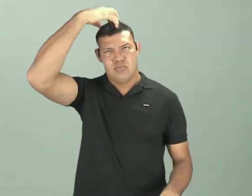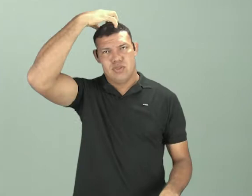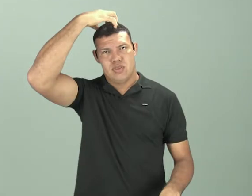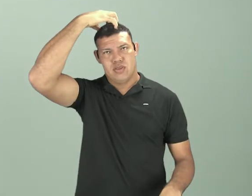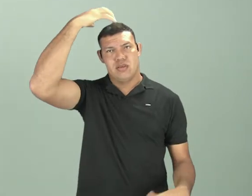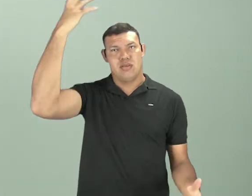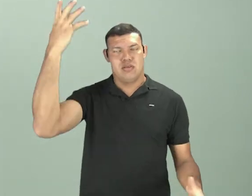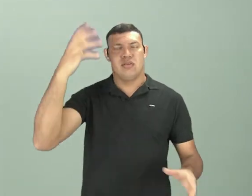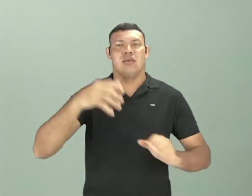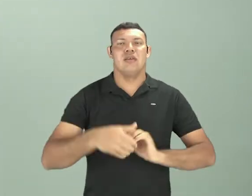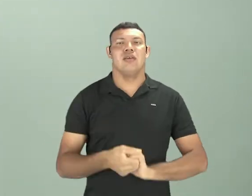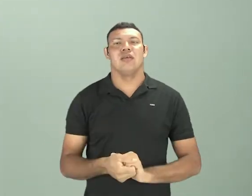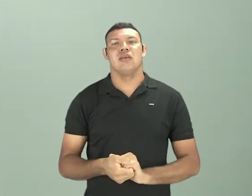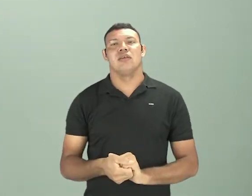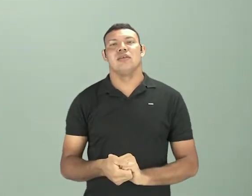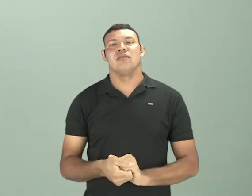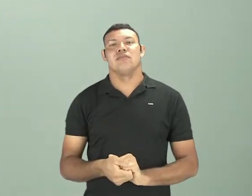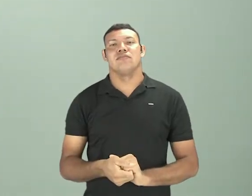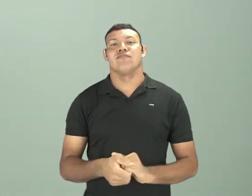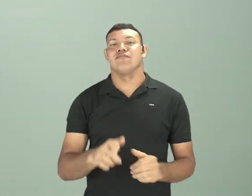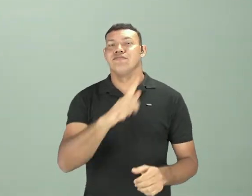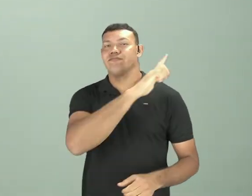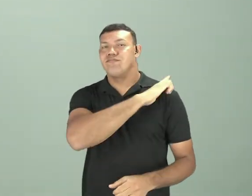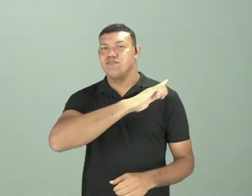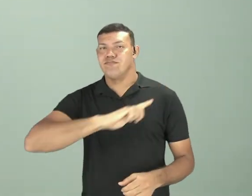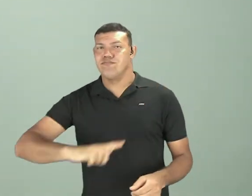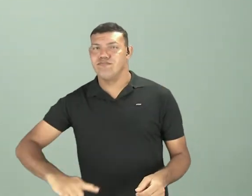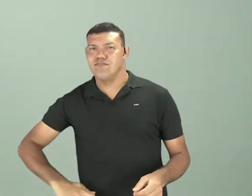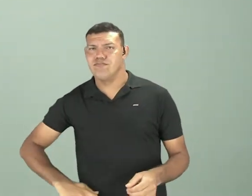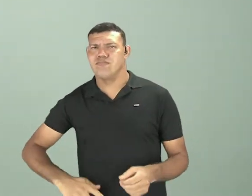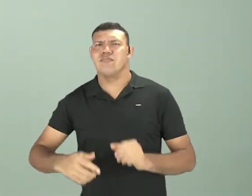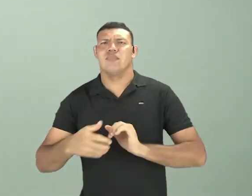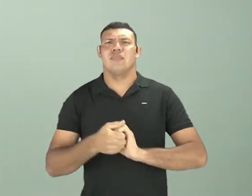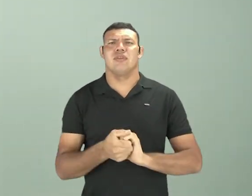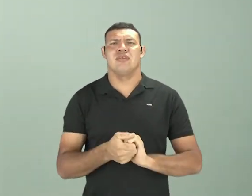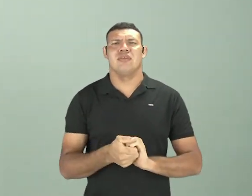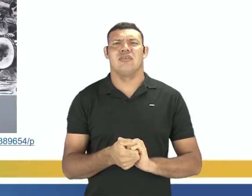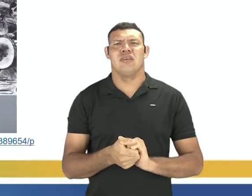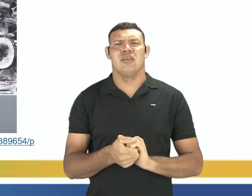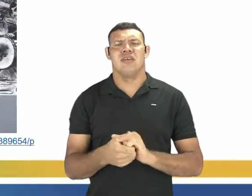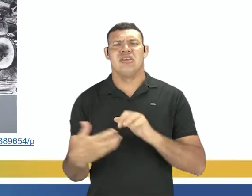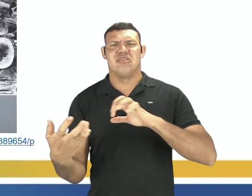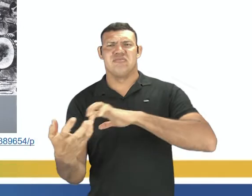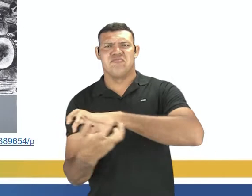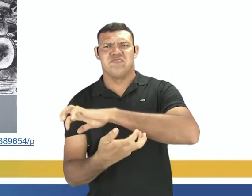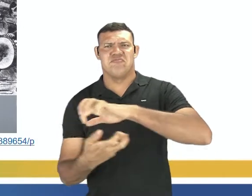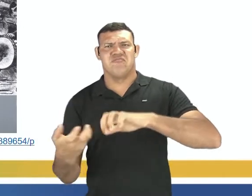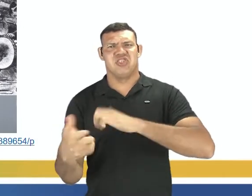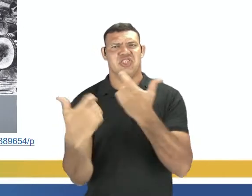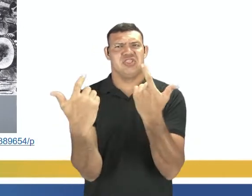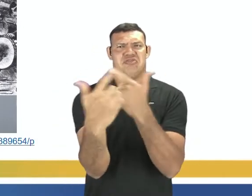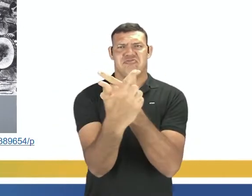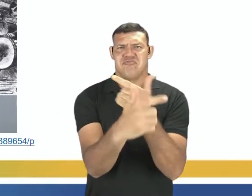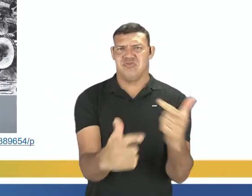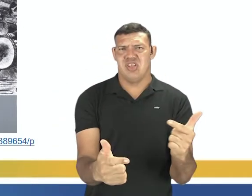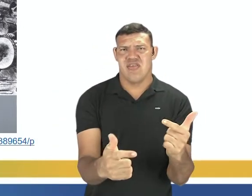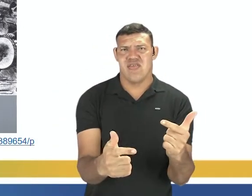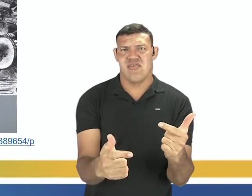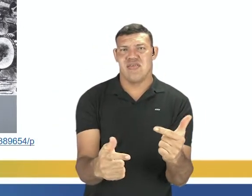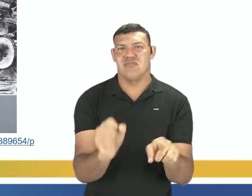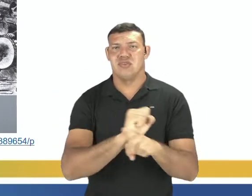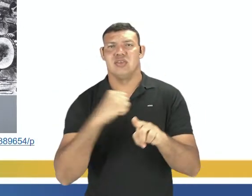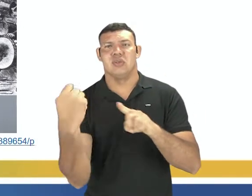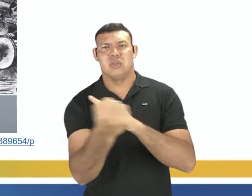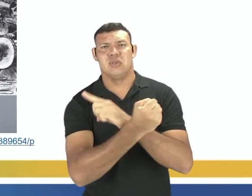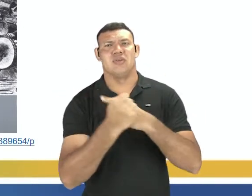né? É um governo, né, que ele vem sem revolucionar a sociedade brasileira. Como eu disse para vocês, acontece